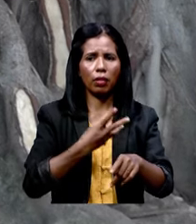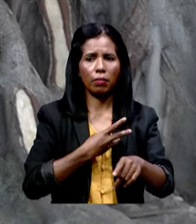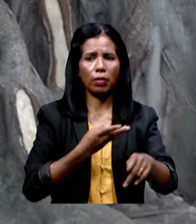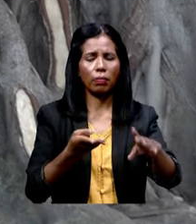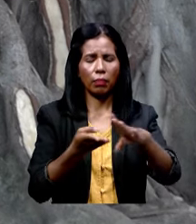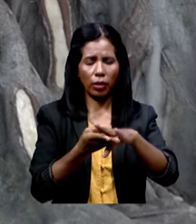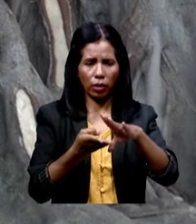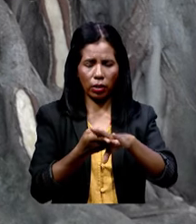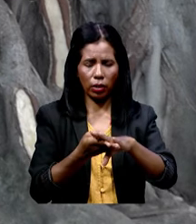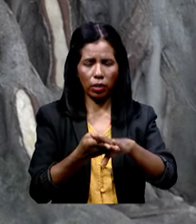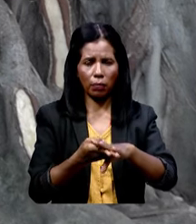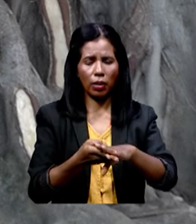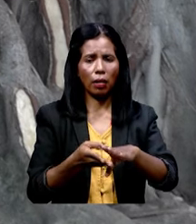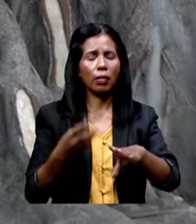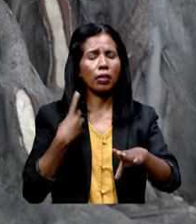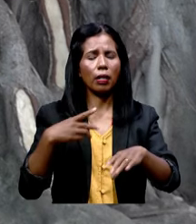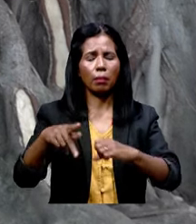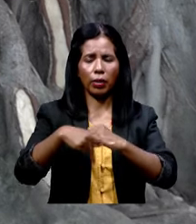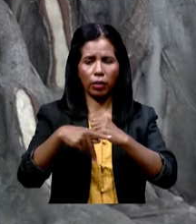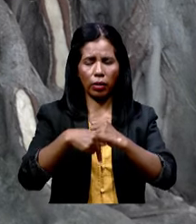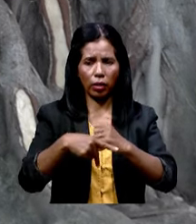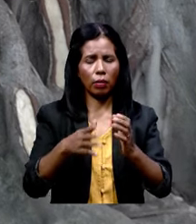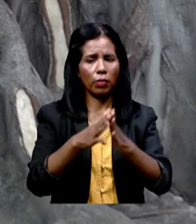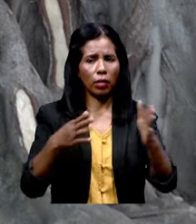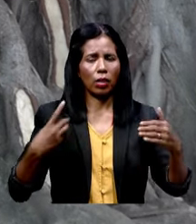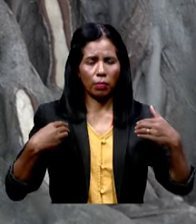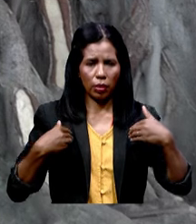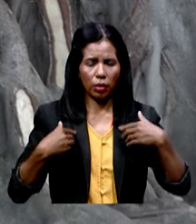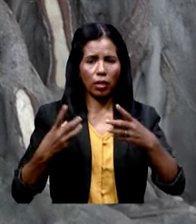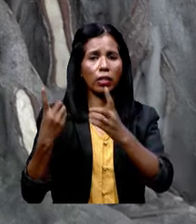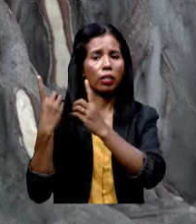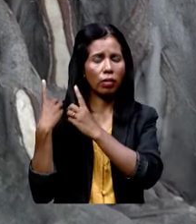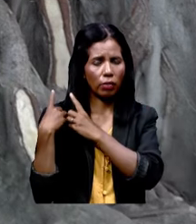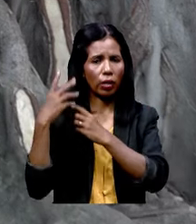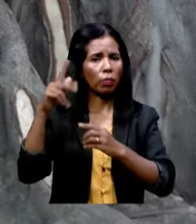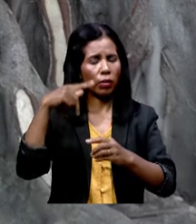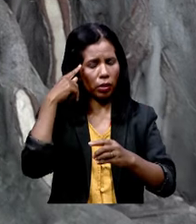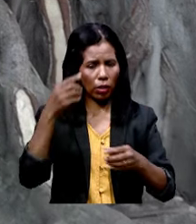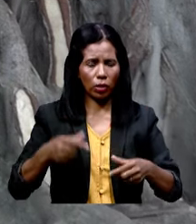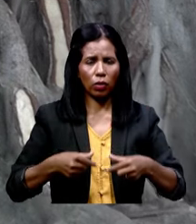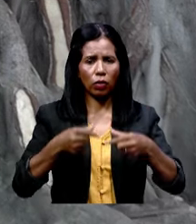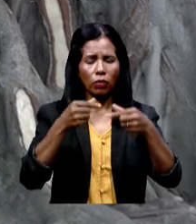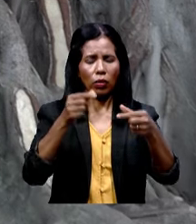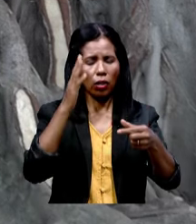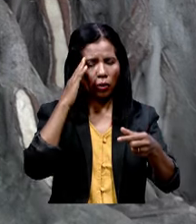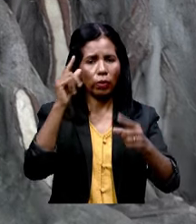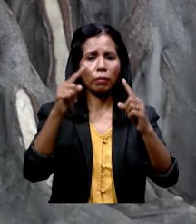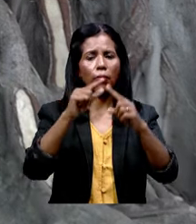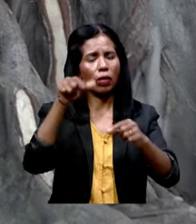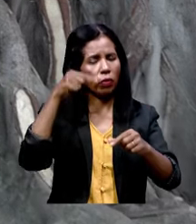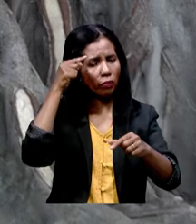hanesa bancada oposição ami iha dever político atu fo anuin ba governo